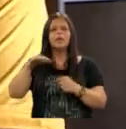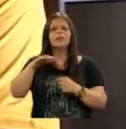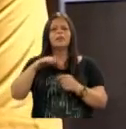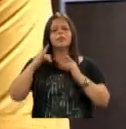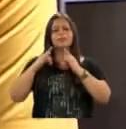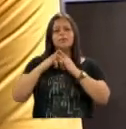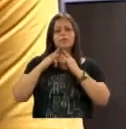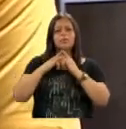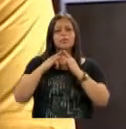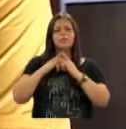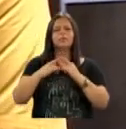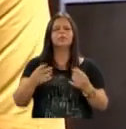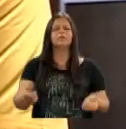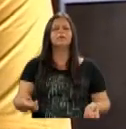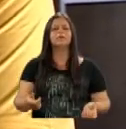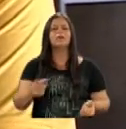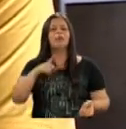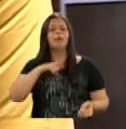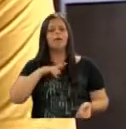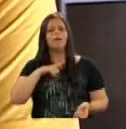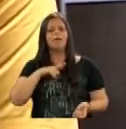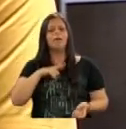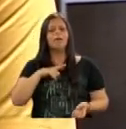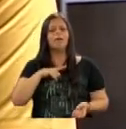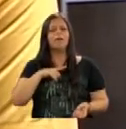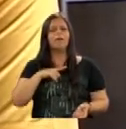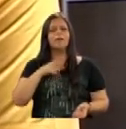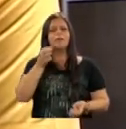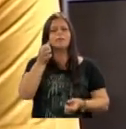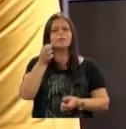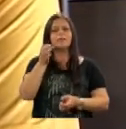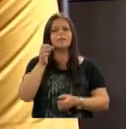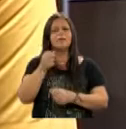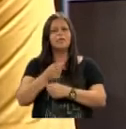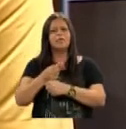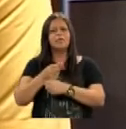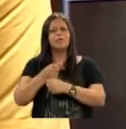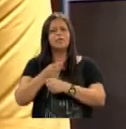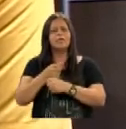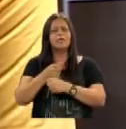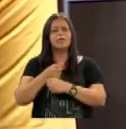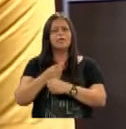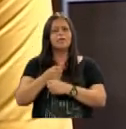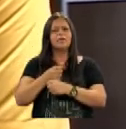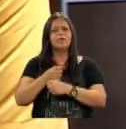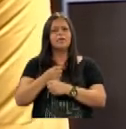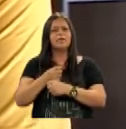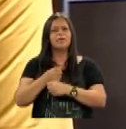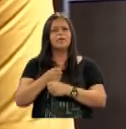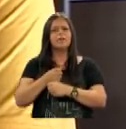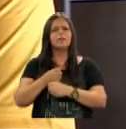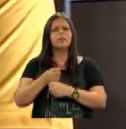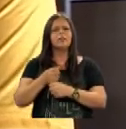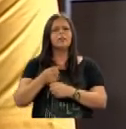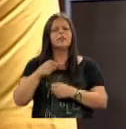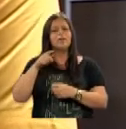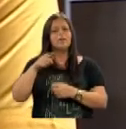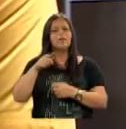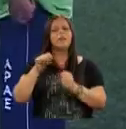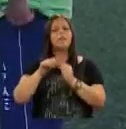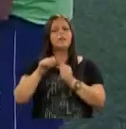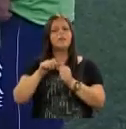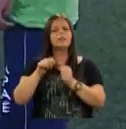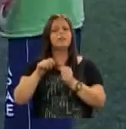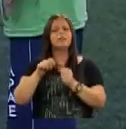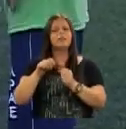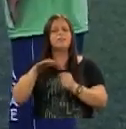fazem parte de uma associação que tem 60 anos depois mais de 60 anos o movimento apóia ministro faz parte do contexto